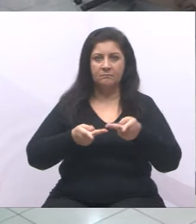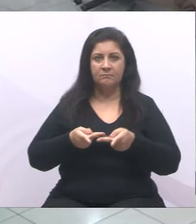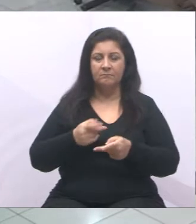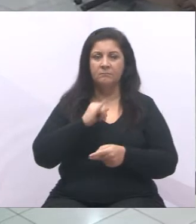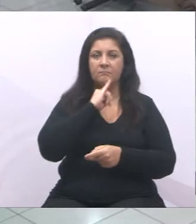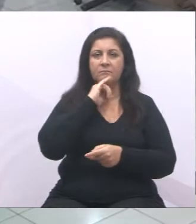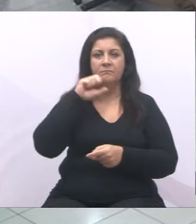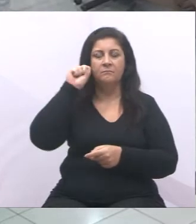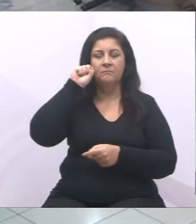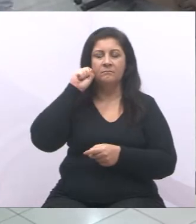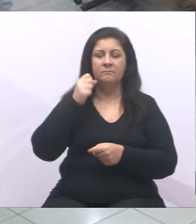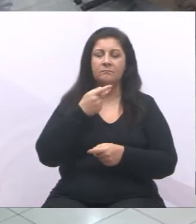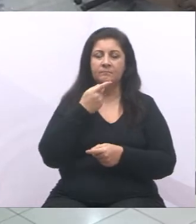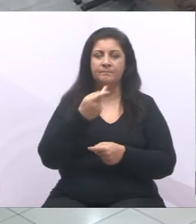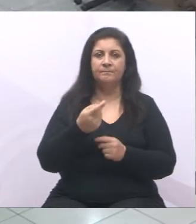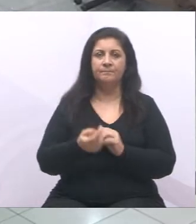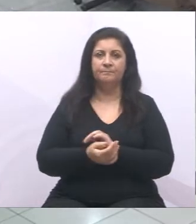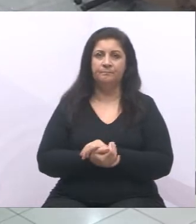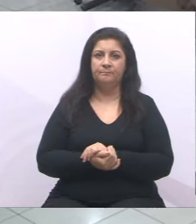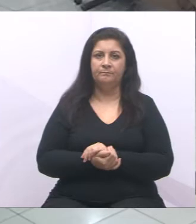seu pronunciamento.